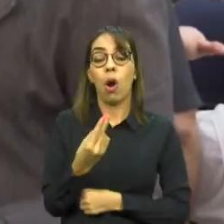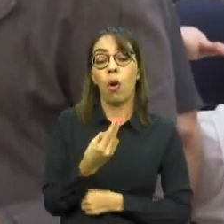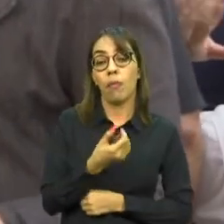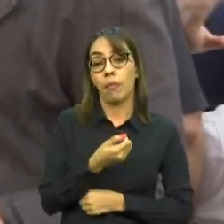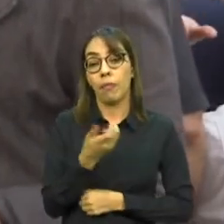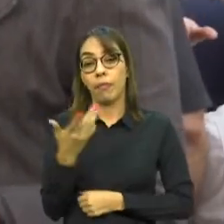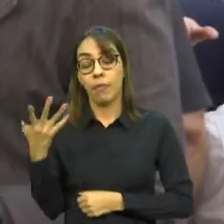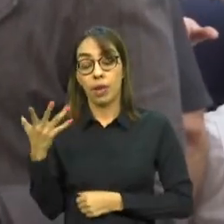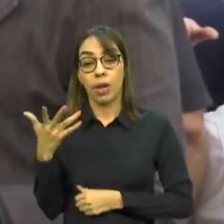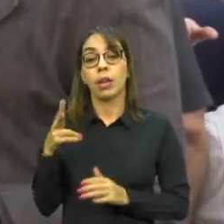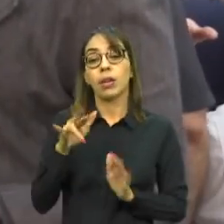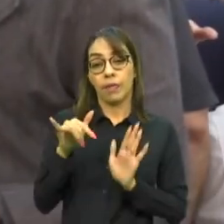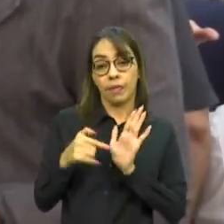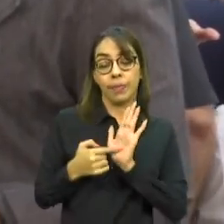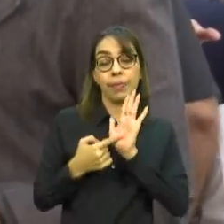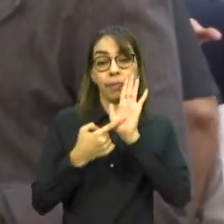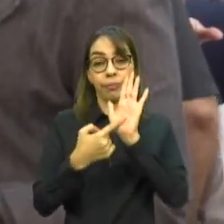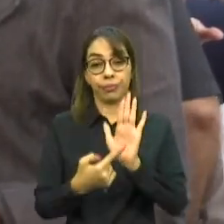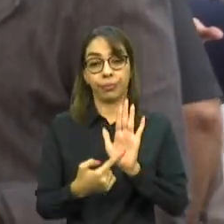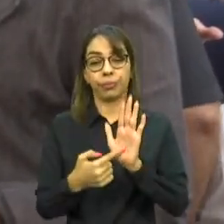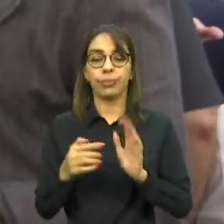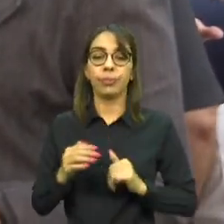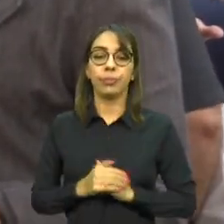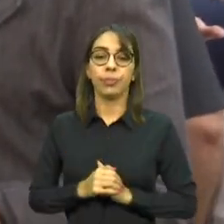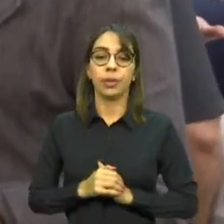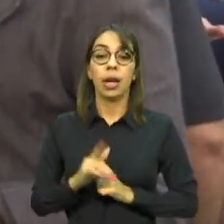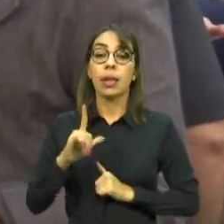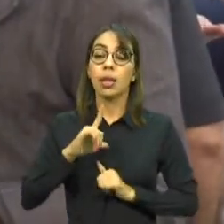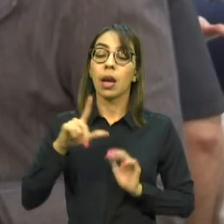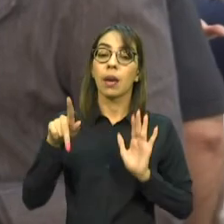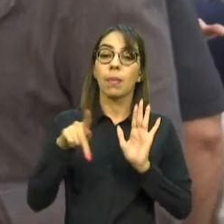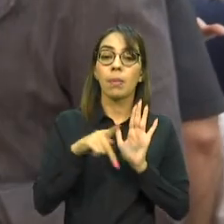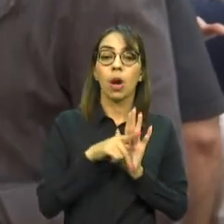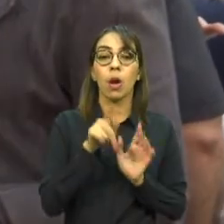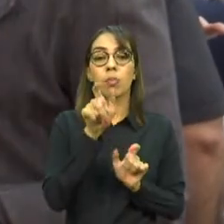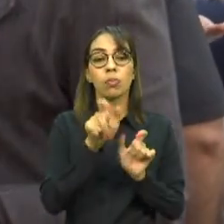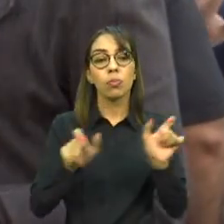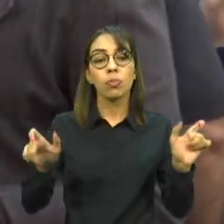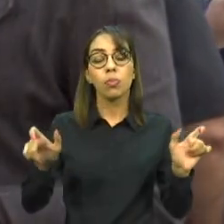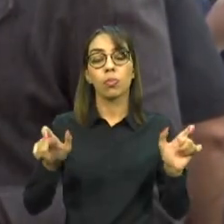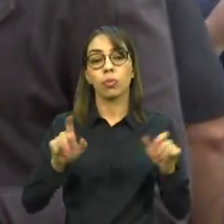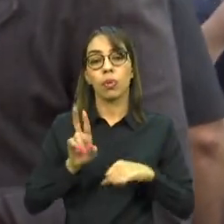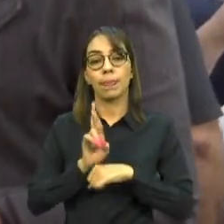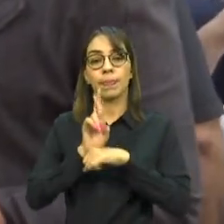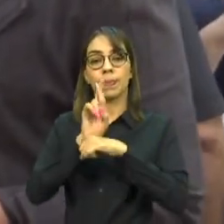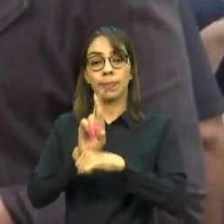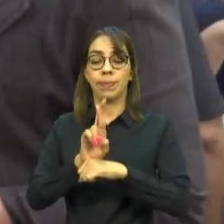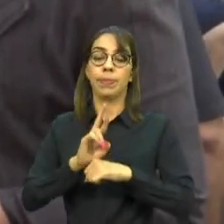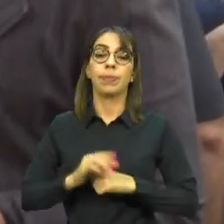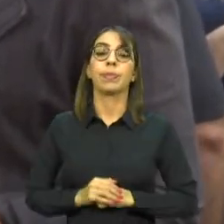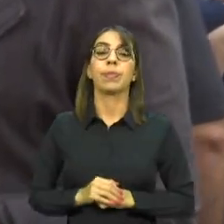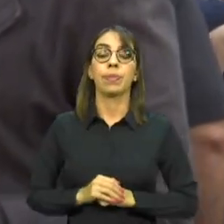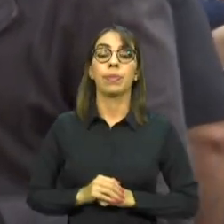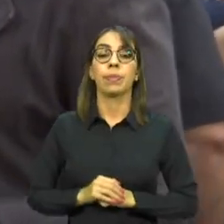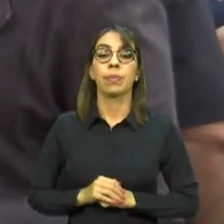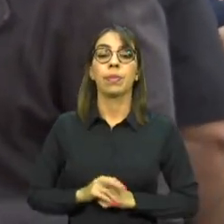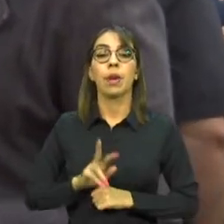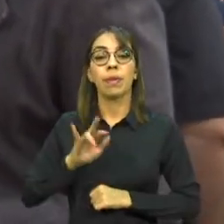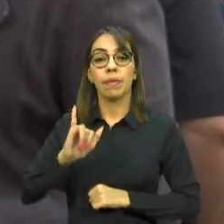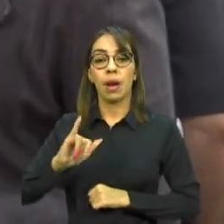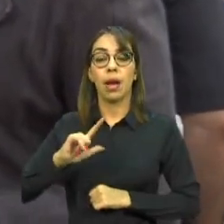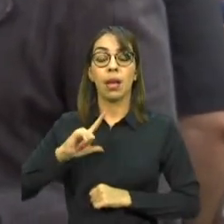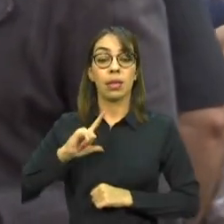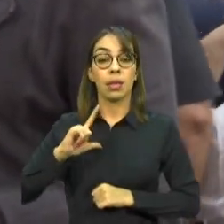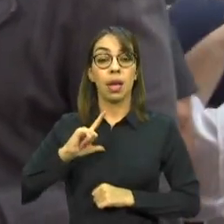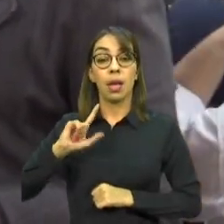apresentadas através dos membros das comissões que estão aqui no Zoom. E, logicamente, depois de ser acatado, o